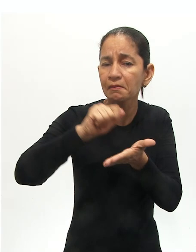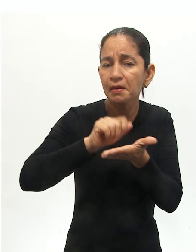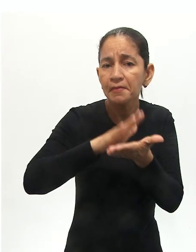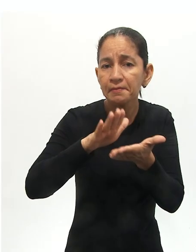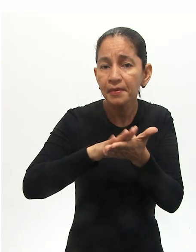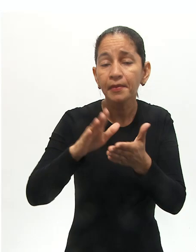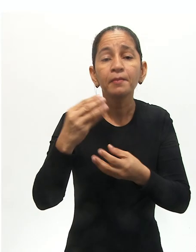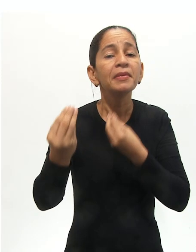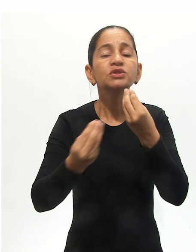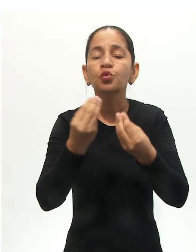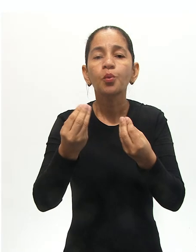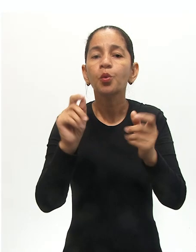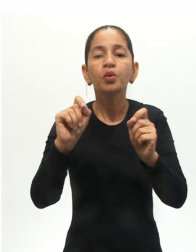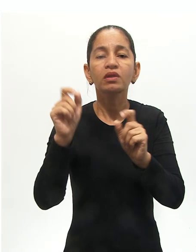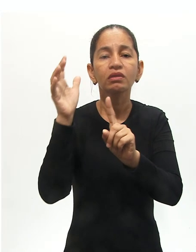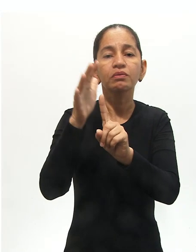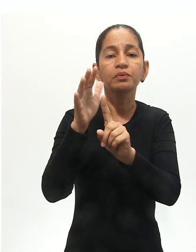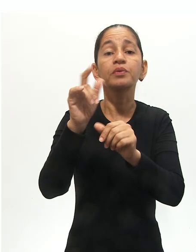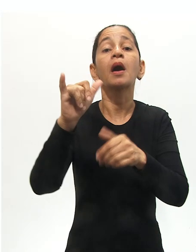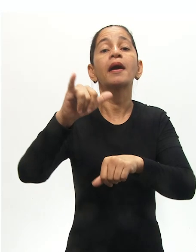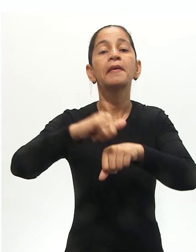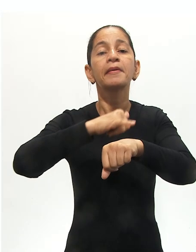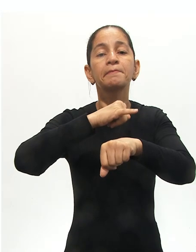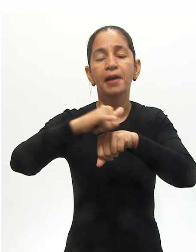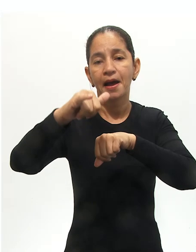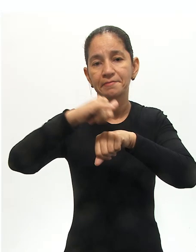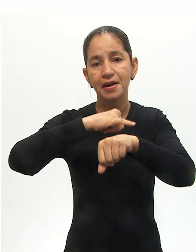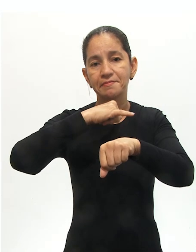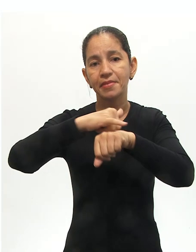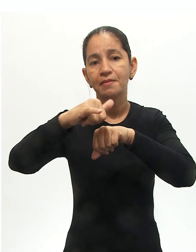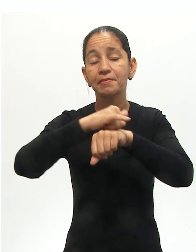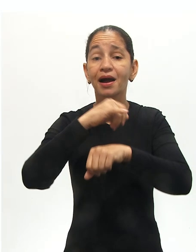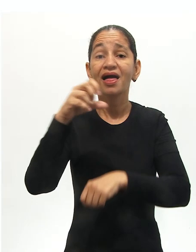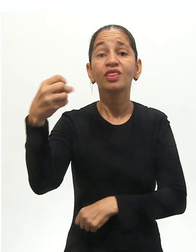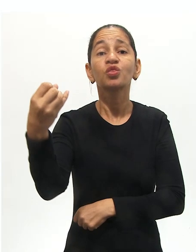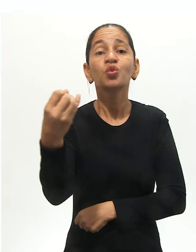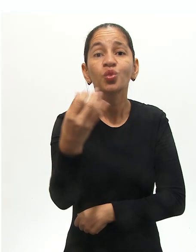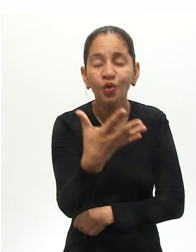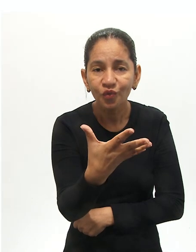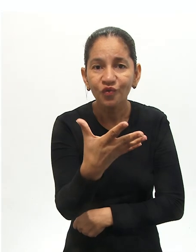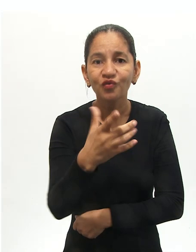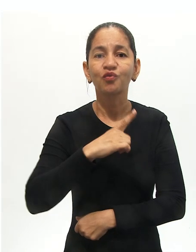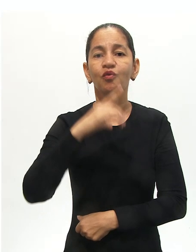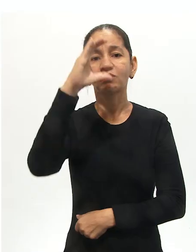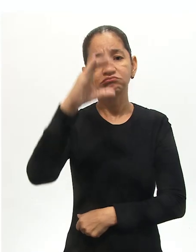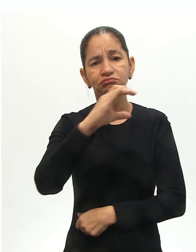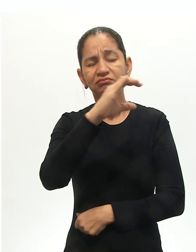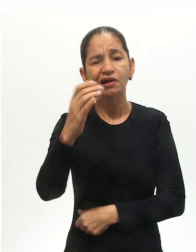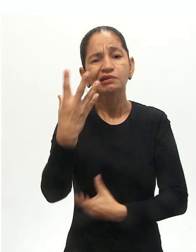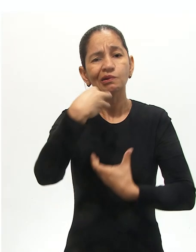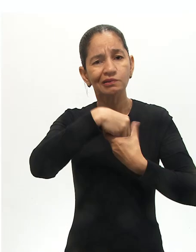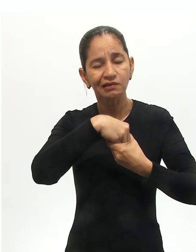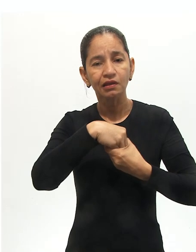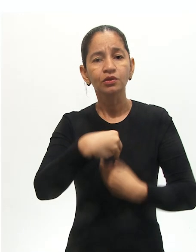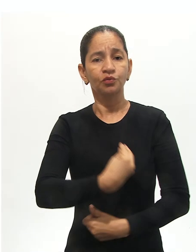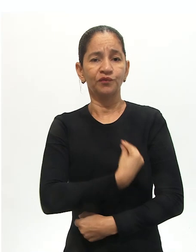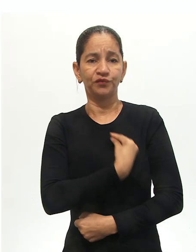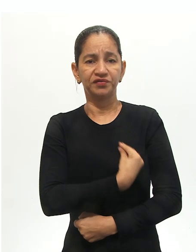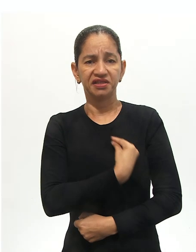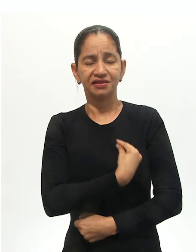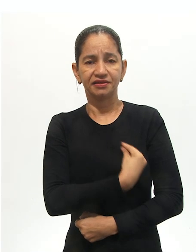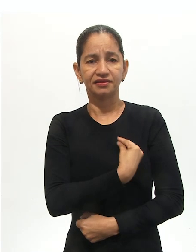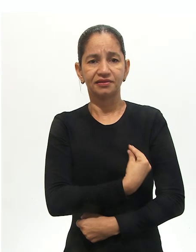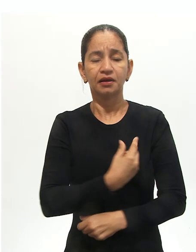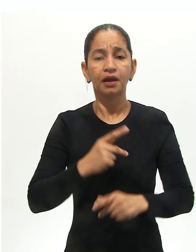métodos novos, mas à luz de uma filosofia verdadeiramente católica de